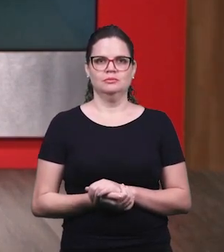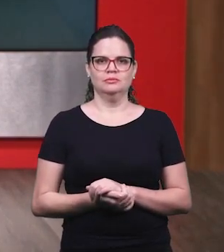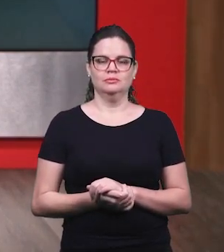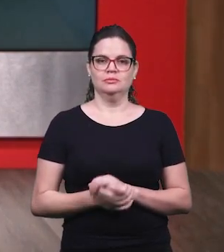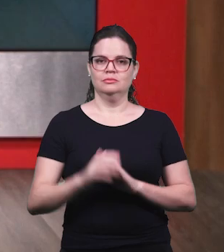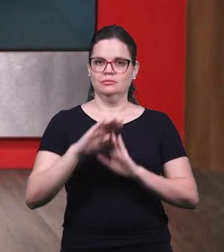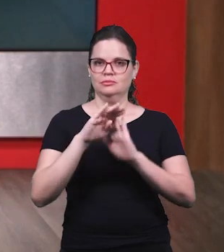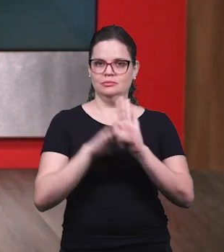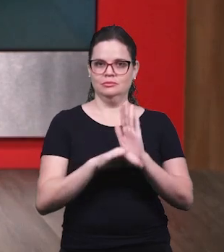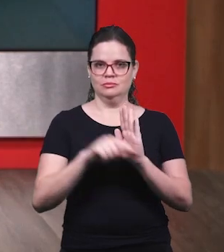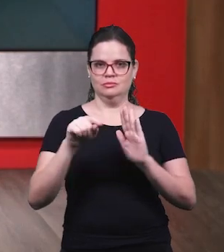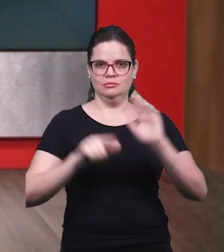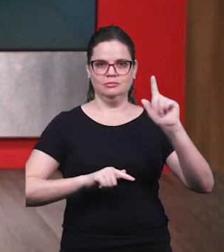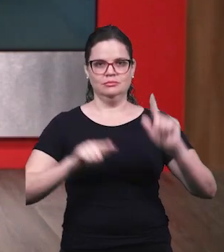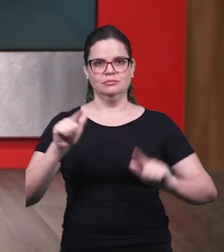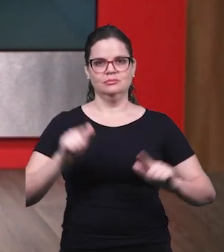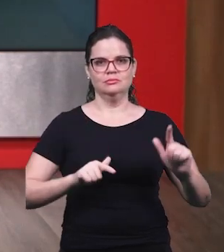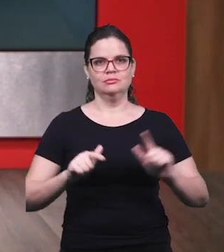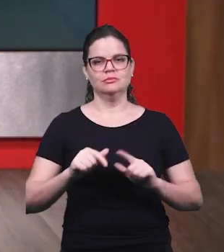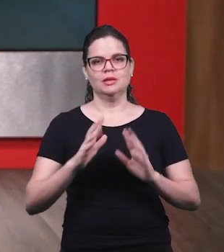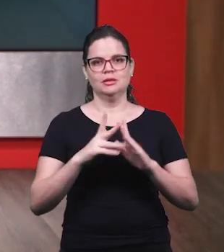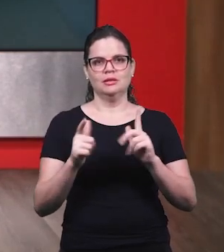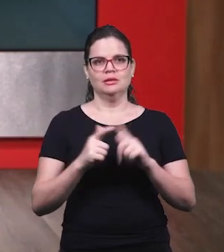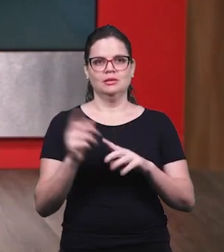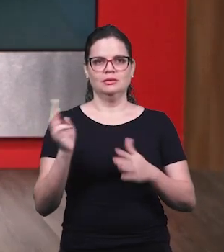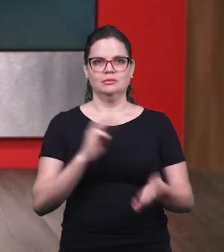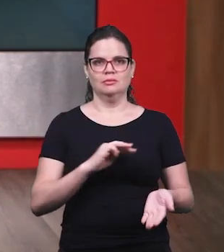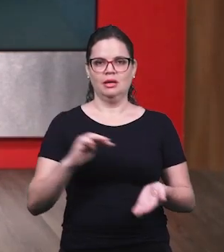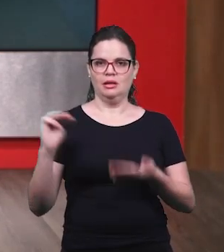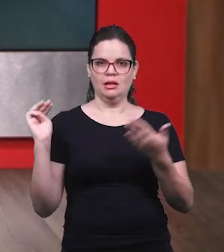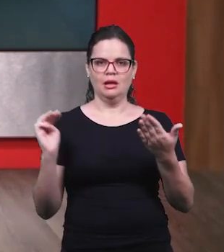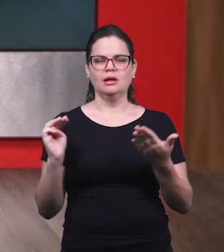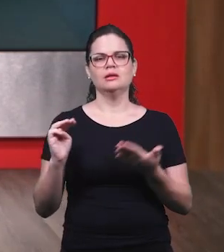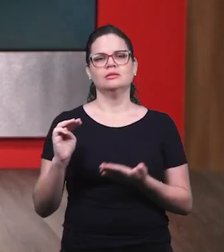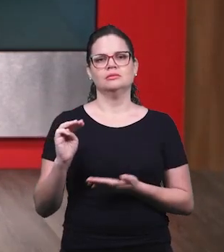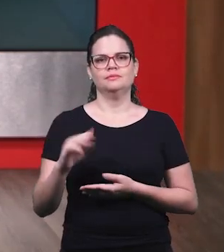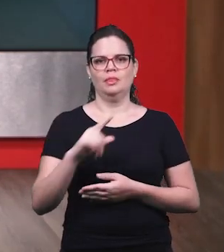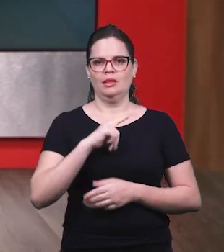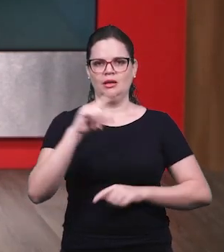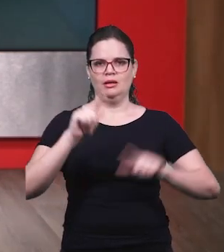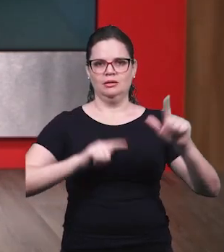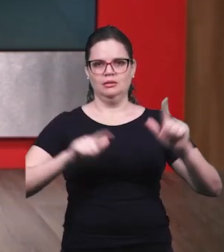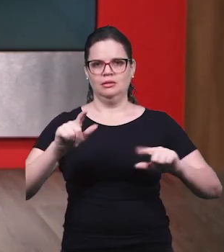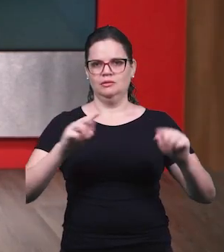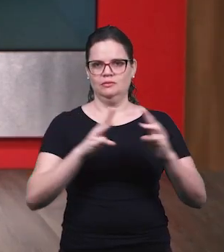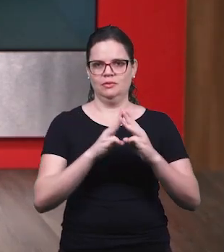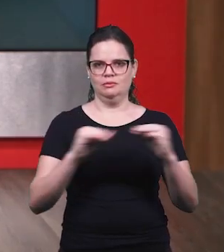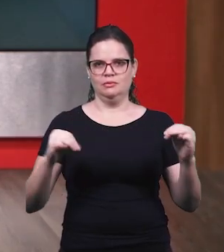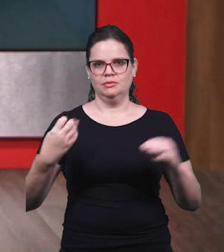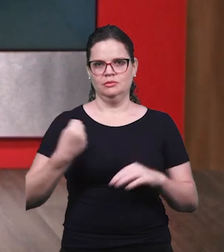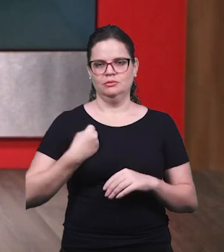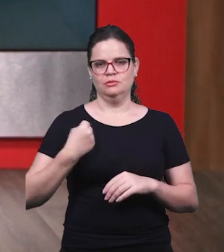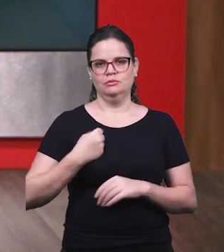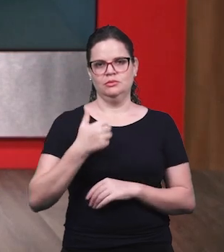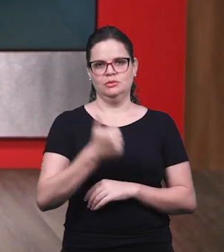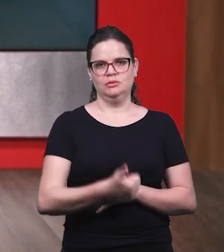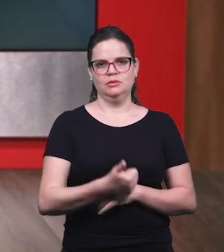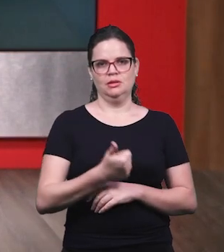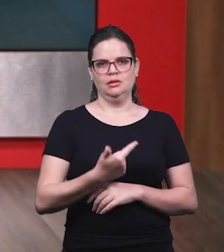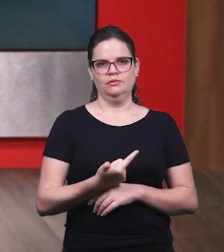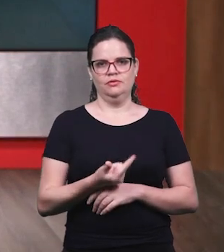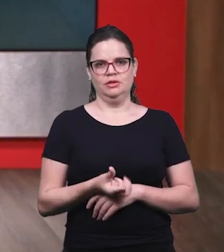Nosso programa é o programa da Igreja Cristã Maranata. Temos na TV Manaim, no canal